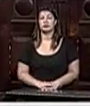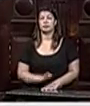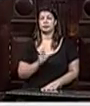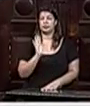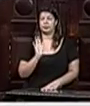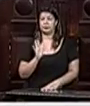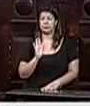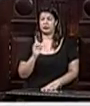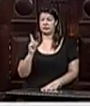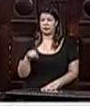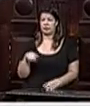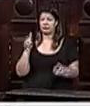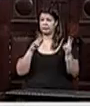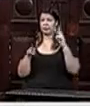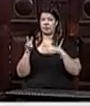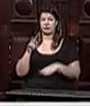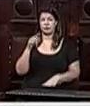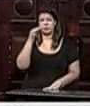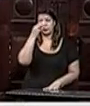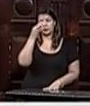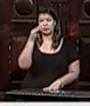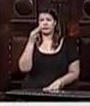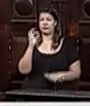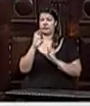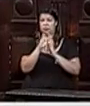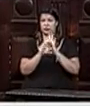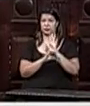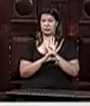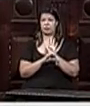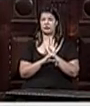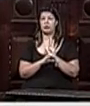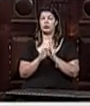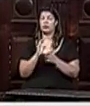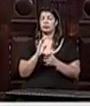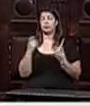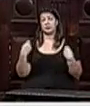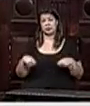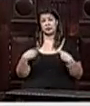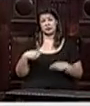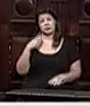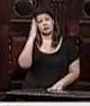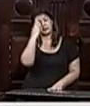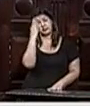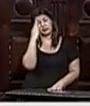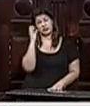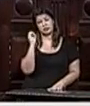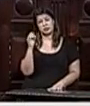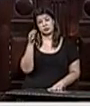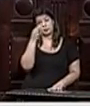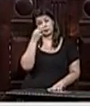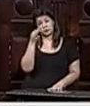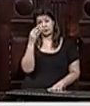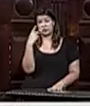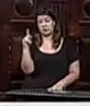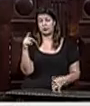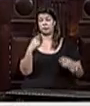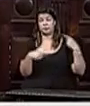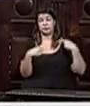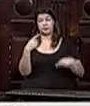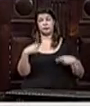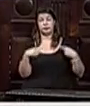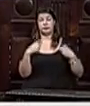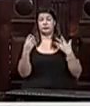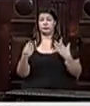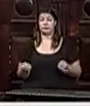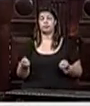mas é viável do ponto de vista constitucional, resta saber se é viável do ponto de vista político.